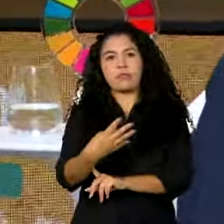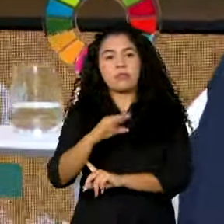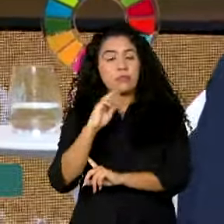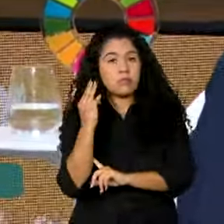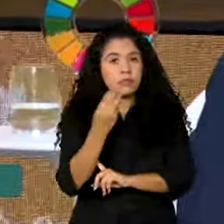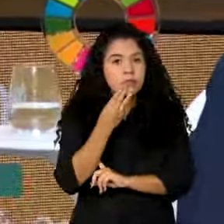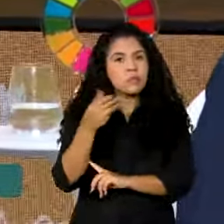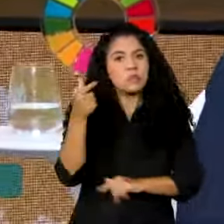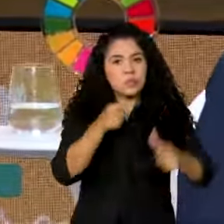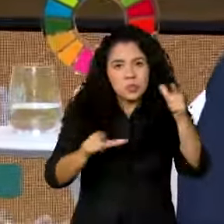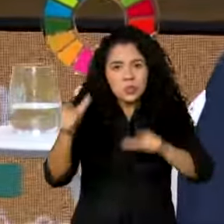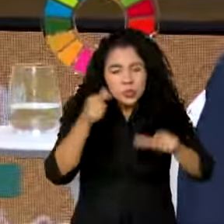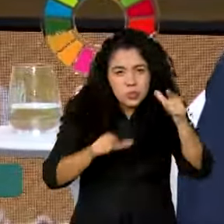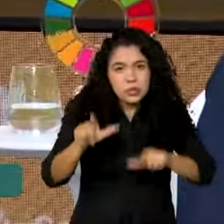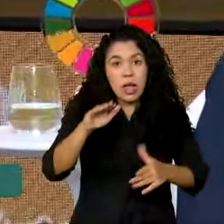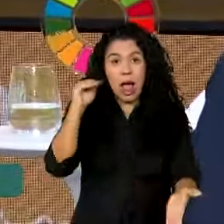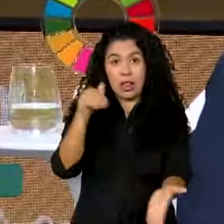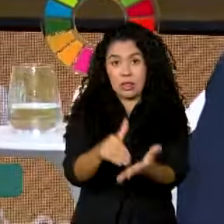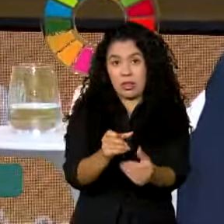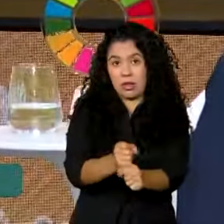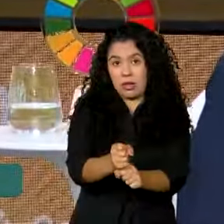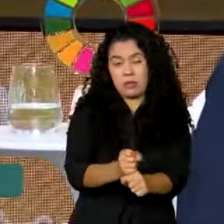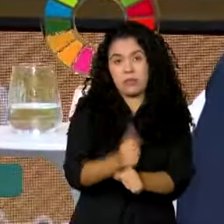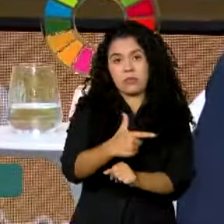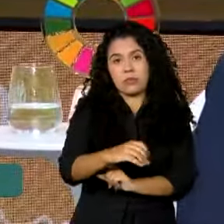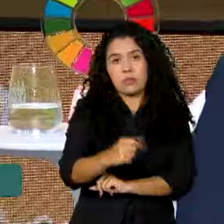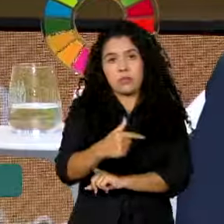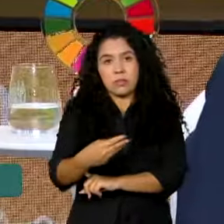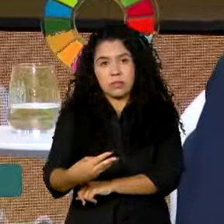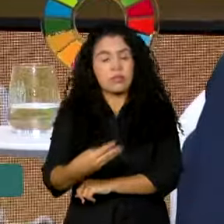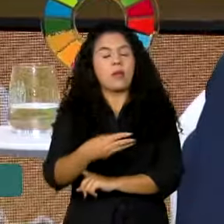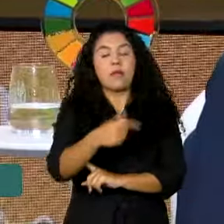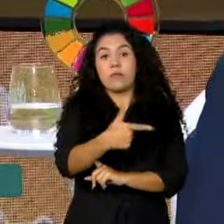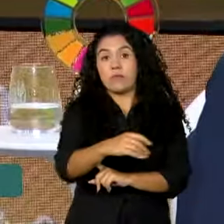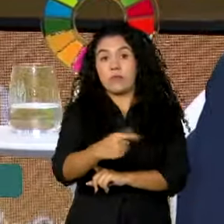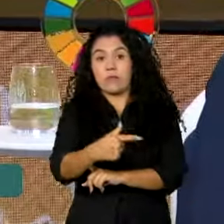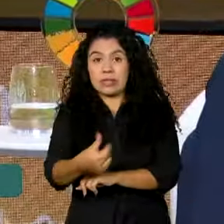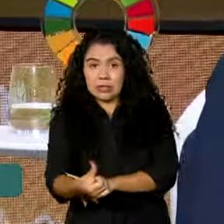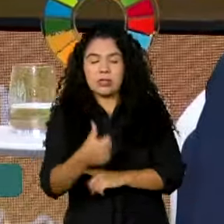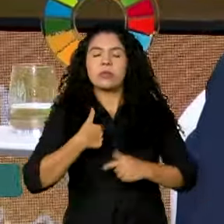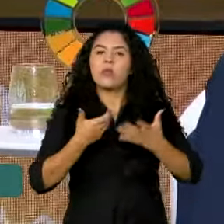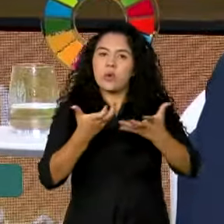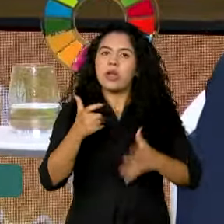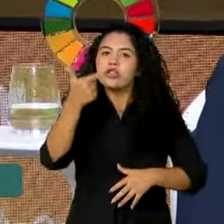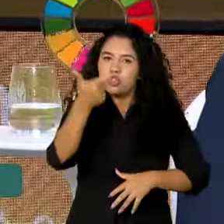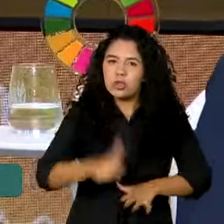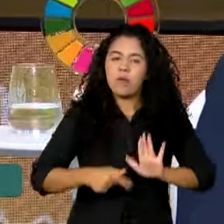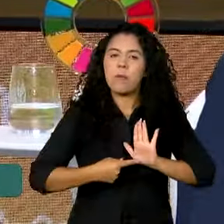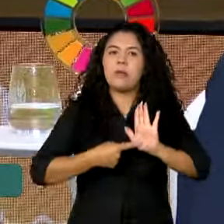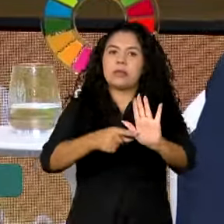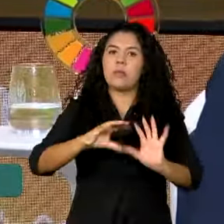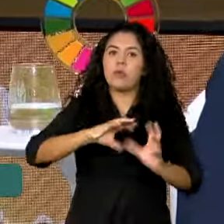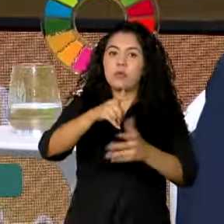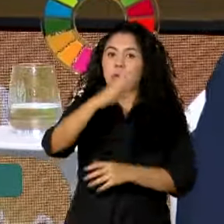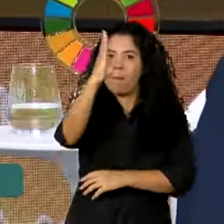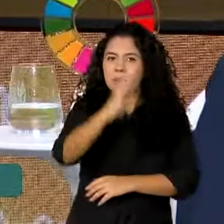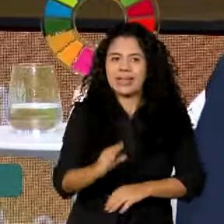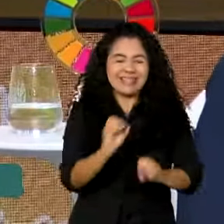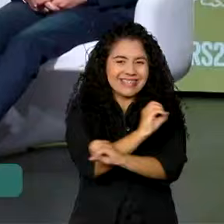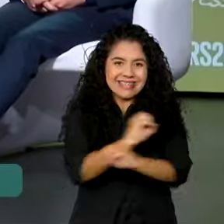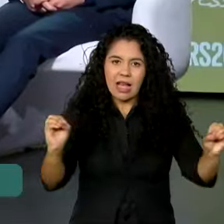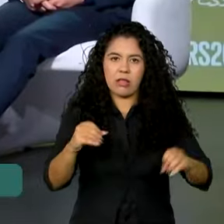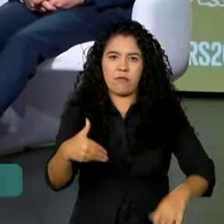pessoas e até 2026 eu quero outra vez apresentar o mundo, o Brasil sem